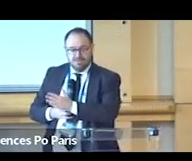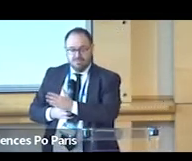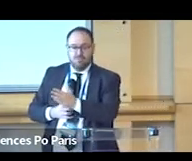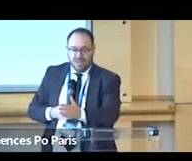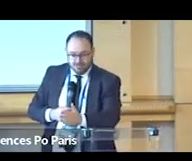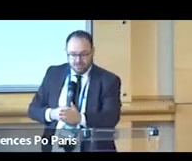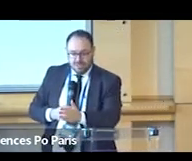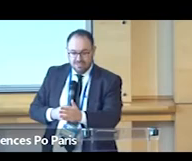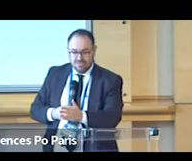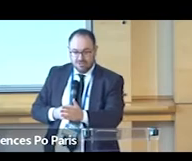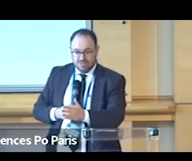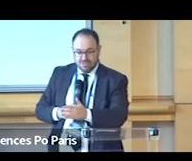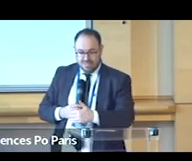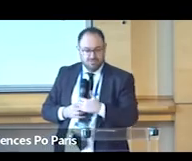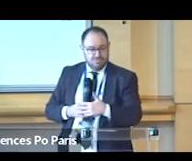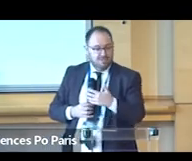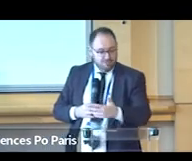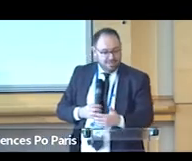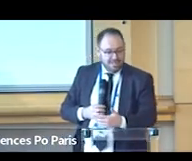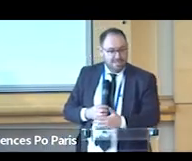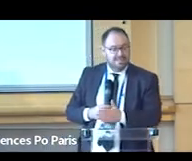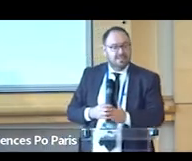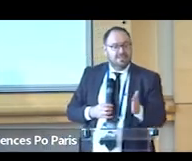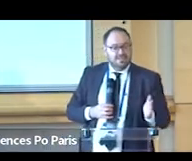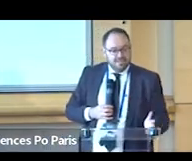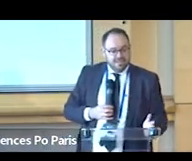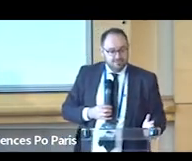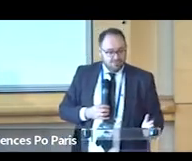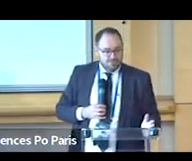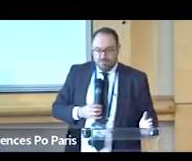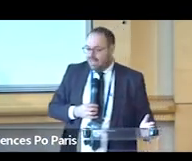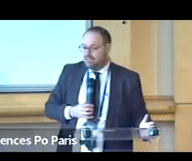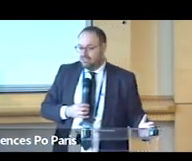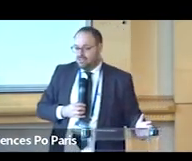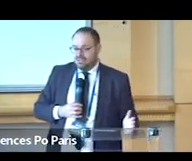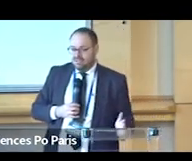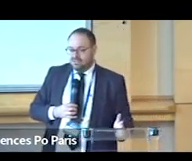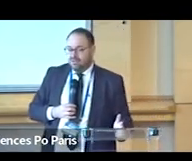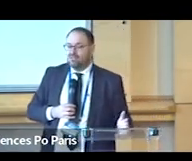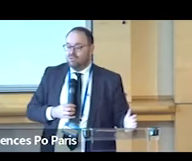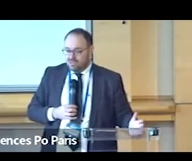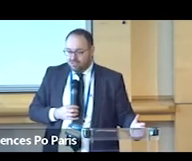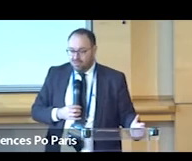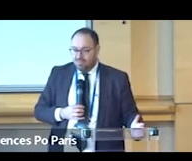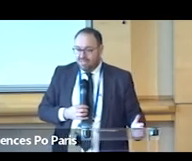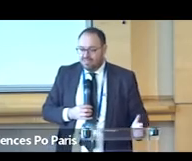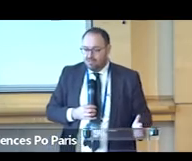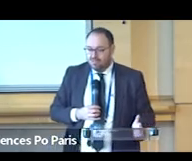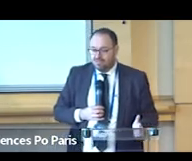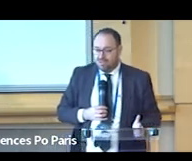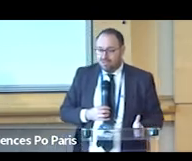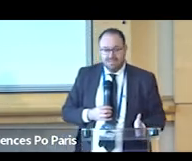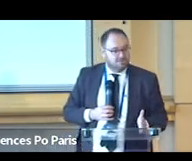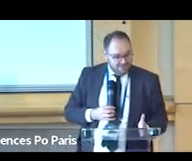exemplo, 4 jornalistas foram assassinados no meio de uma guerra, no México, que oficialmente não é um país em